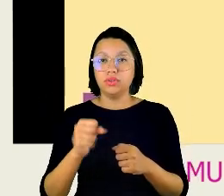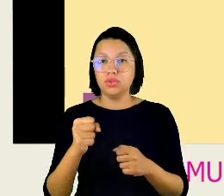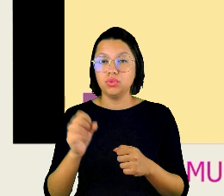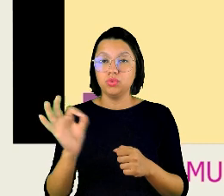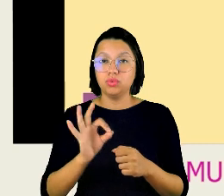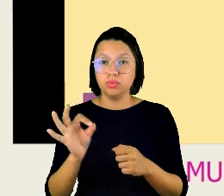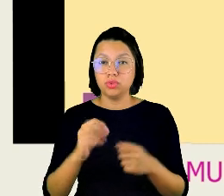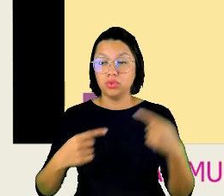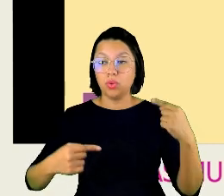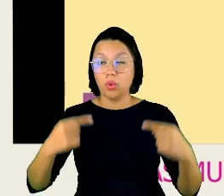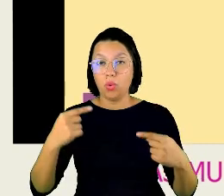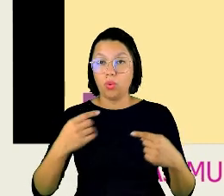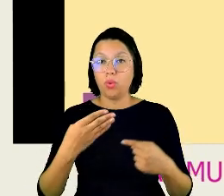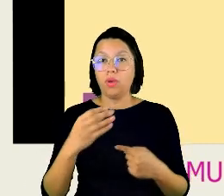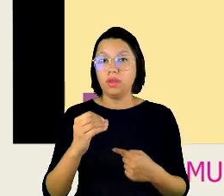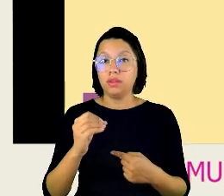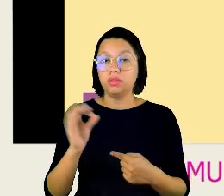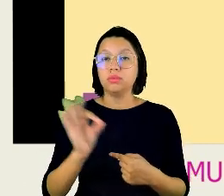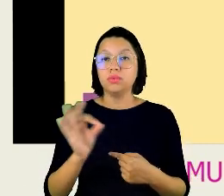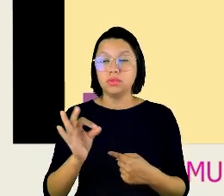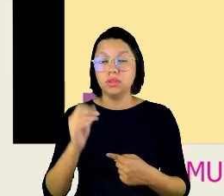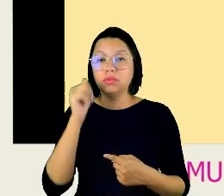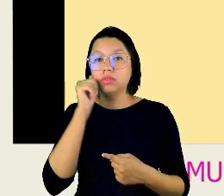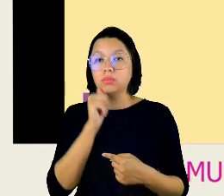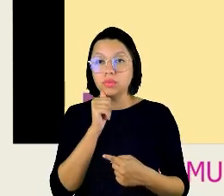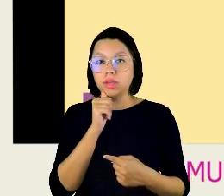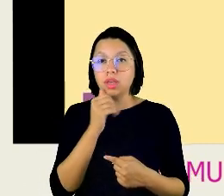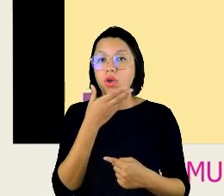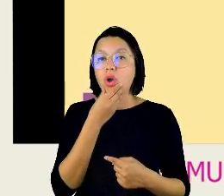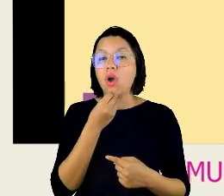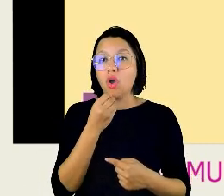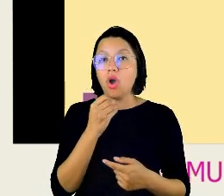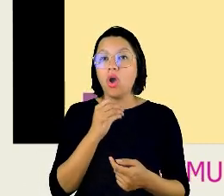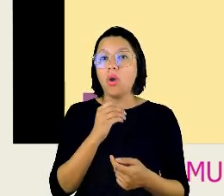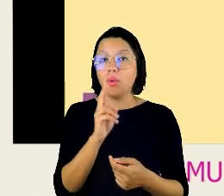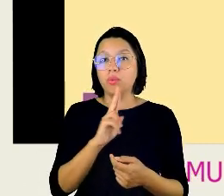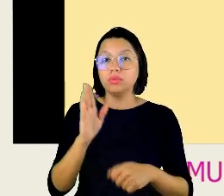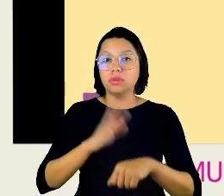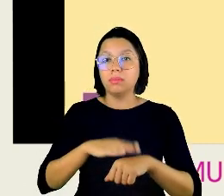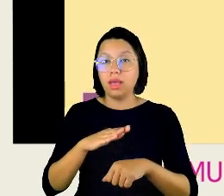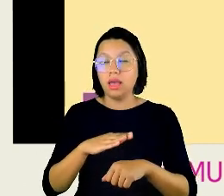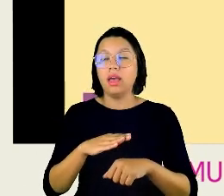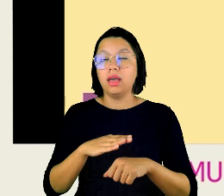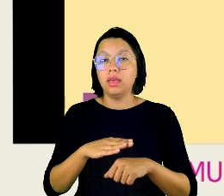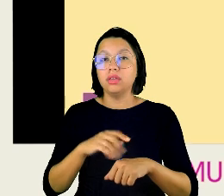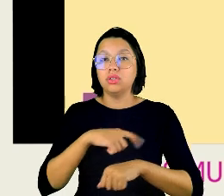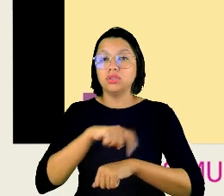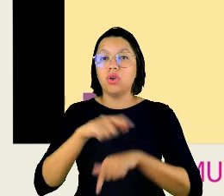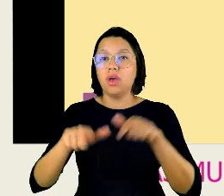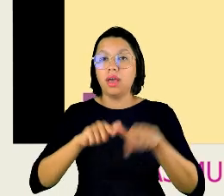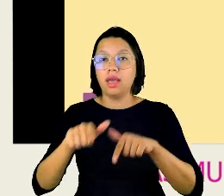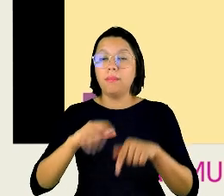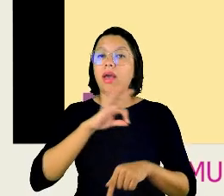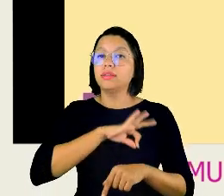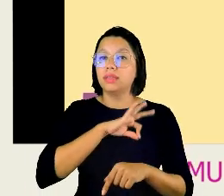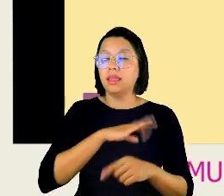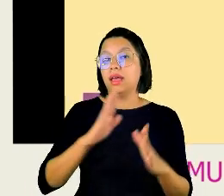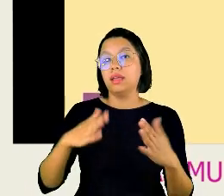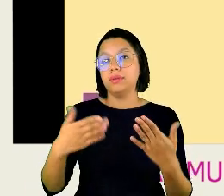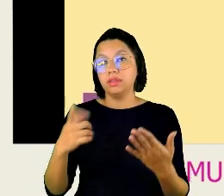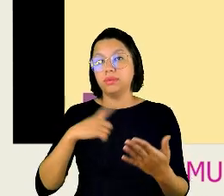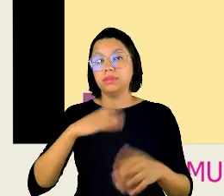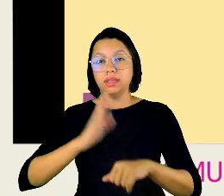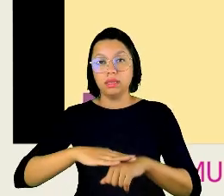28% contra 40% das mulheres. E os homens gastam mais horas em trabalhos que são remunerados, então, né, eles têm